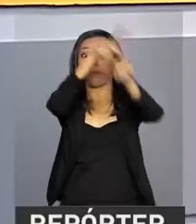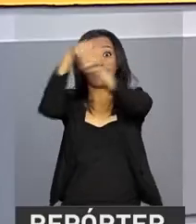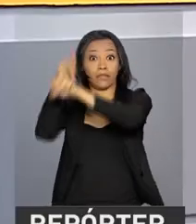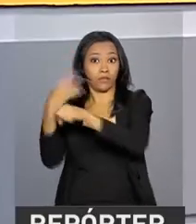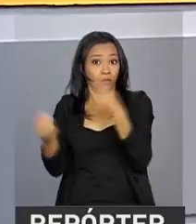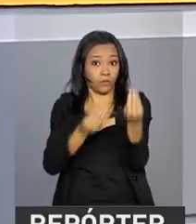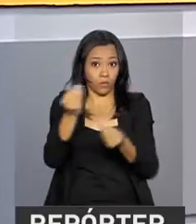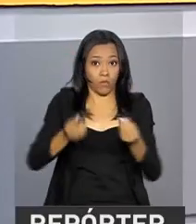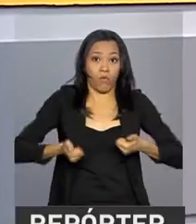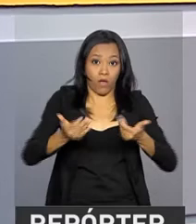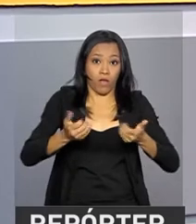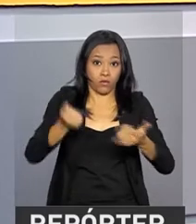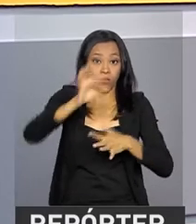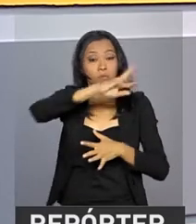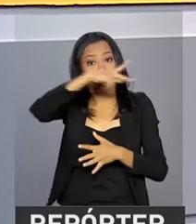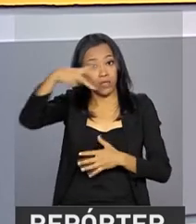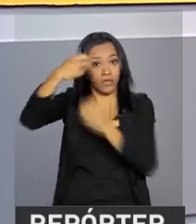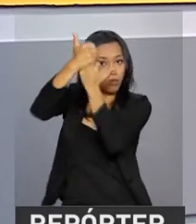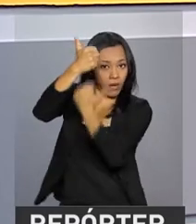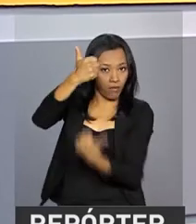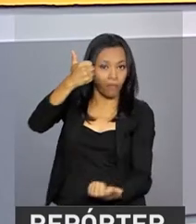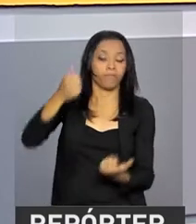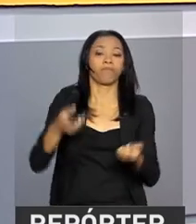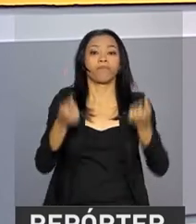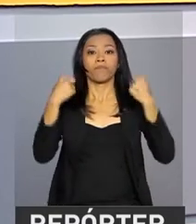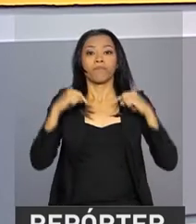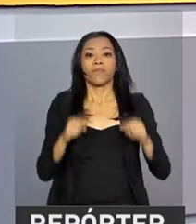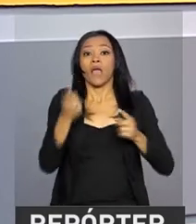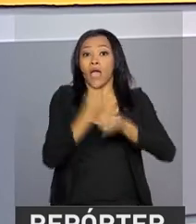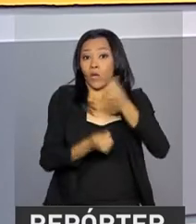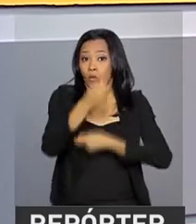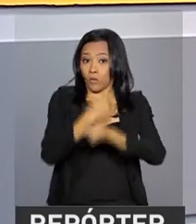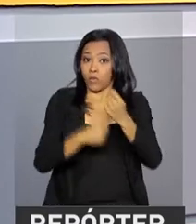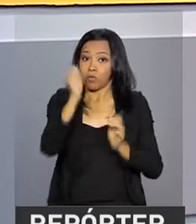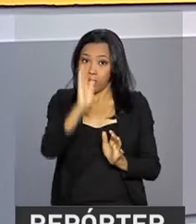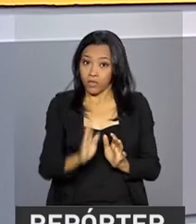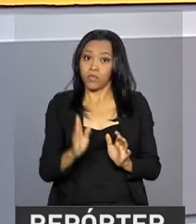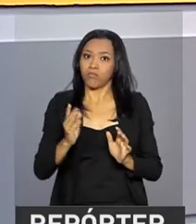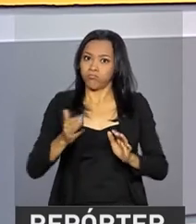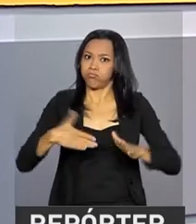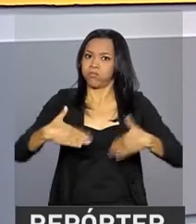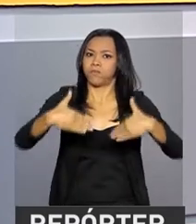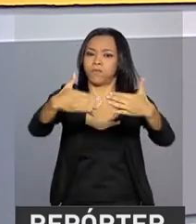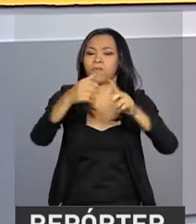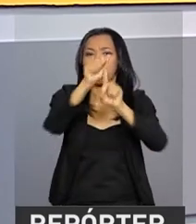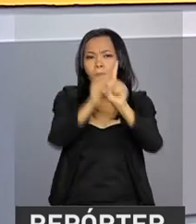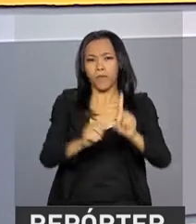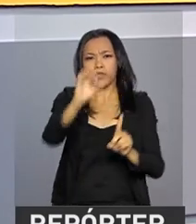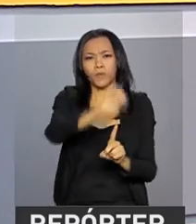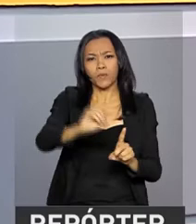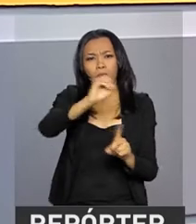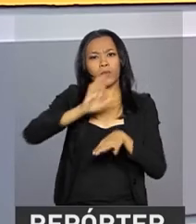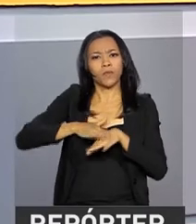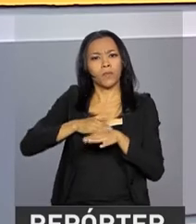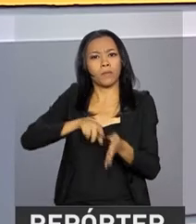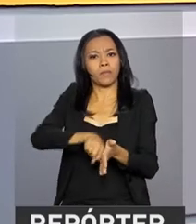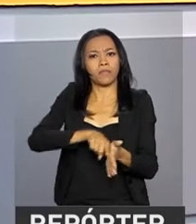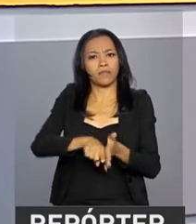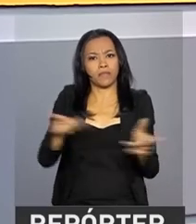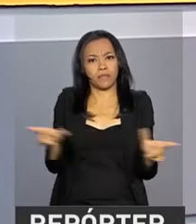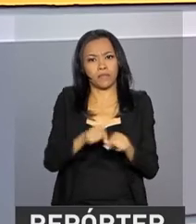a produção industrial brasileira segue registrando avanços em outubro de acordo com o ibge o crescimento foi de